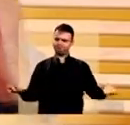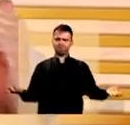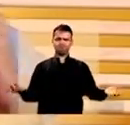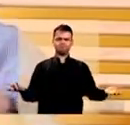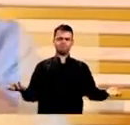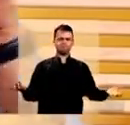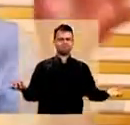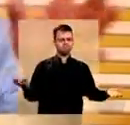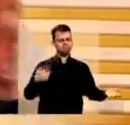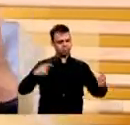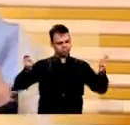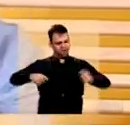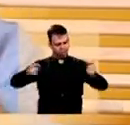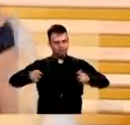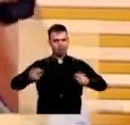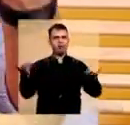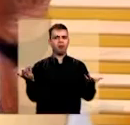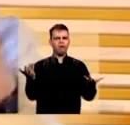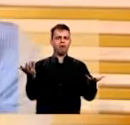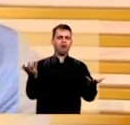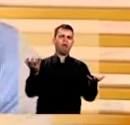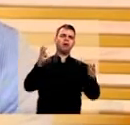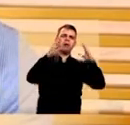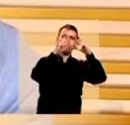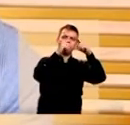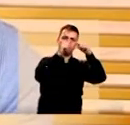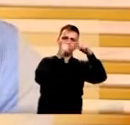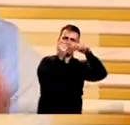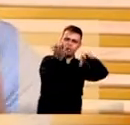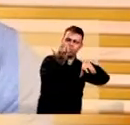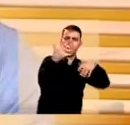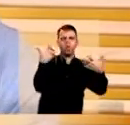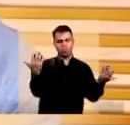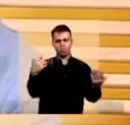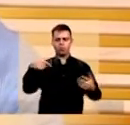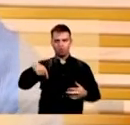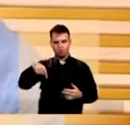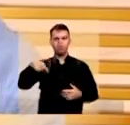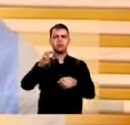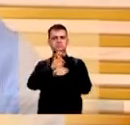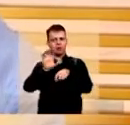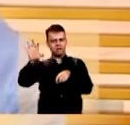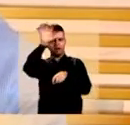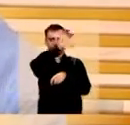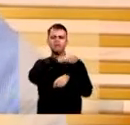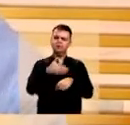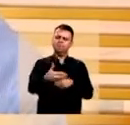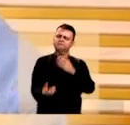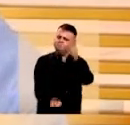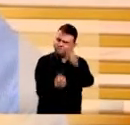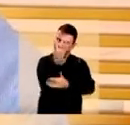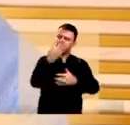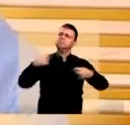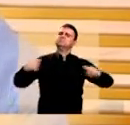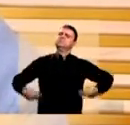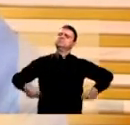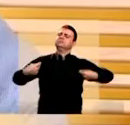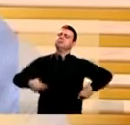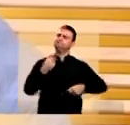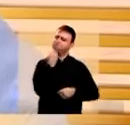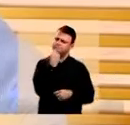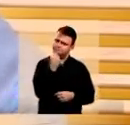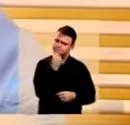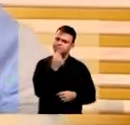importância de Rio Preto, estadual e federal, precisa resgatar essa Feira do Livro, né? Eu acho que seria uma